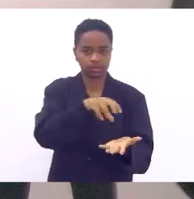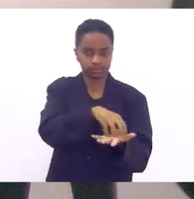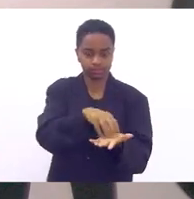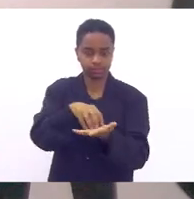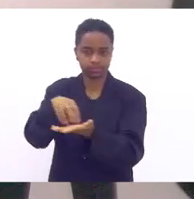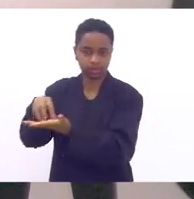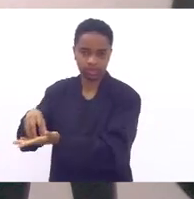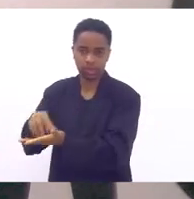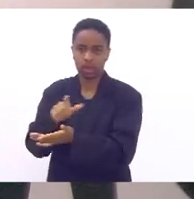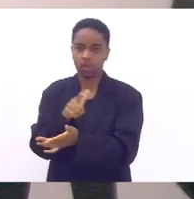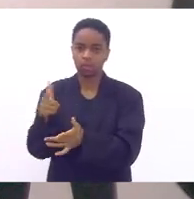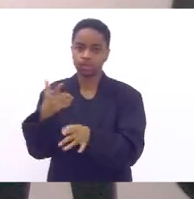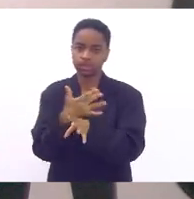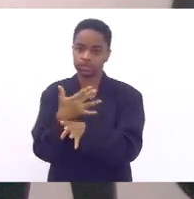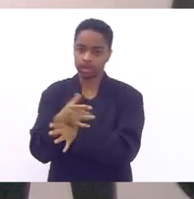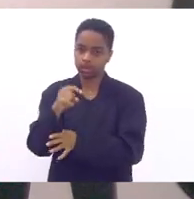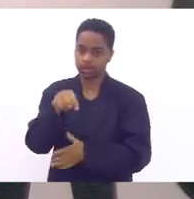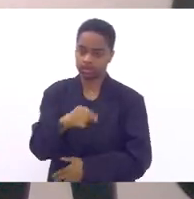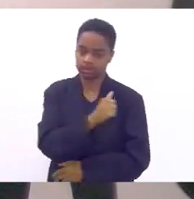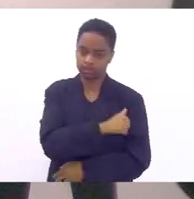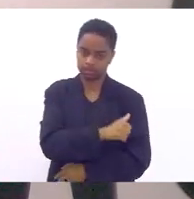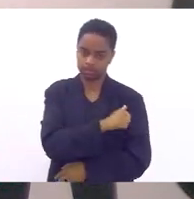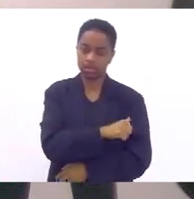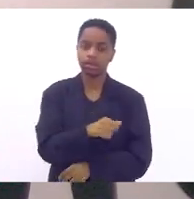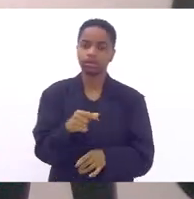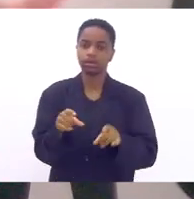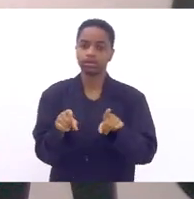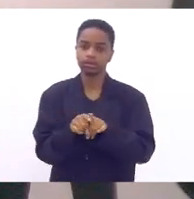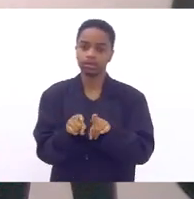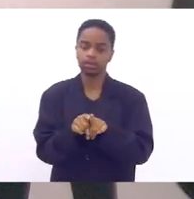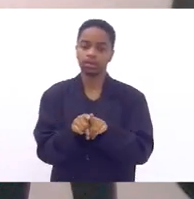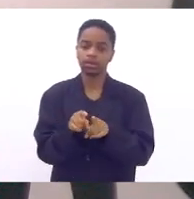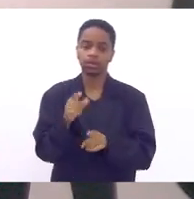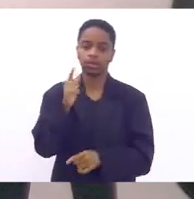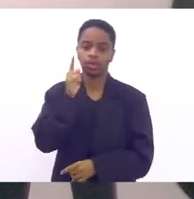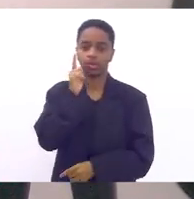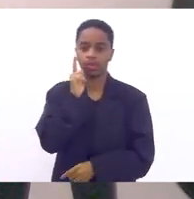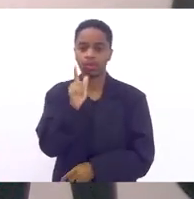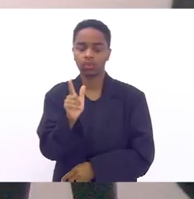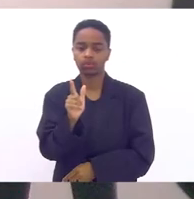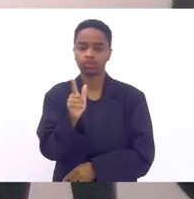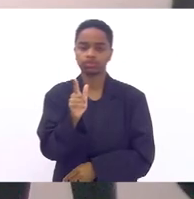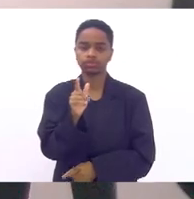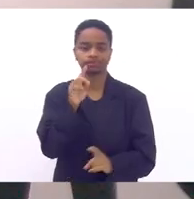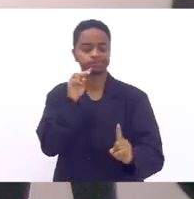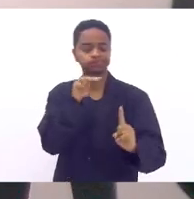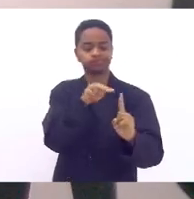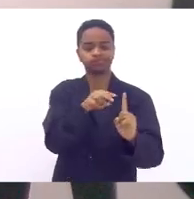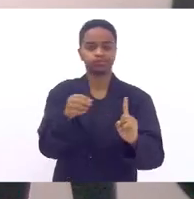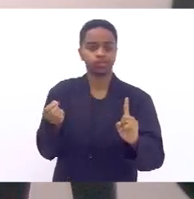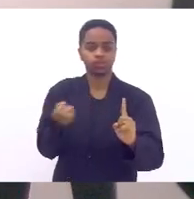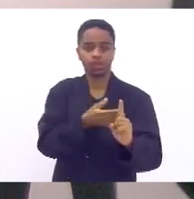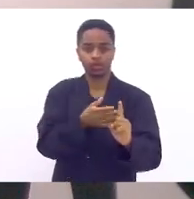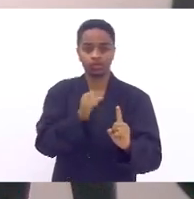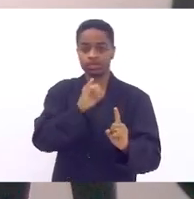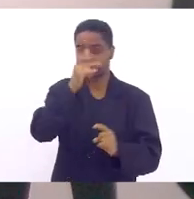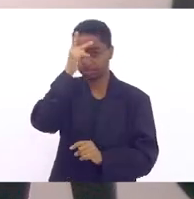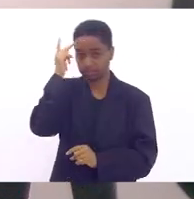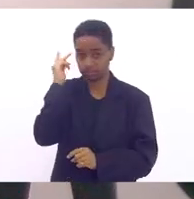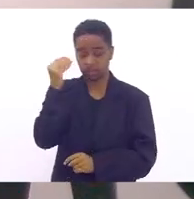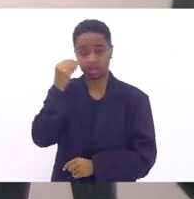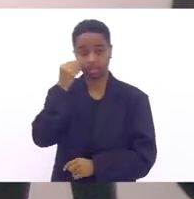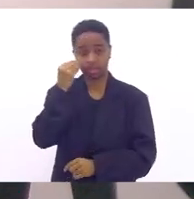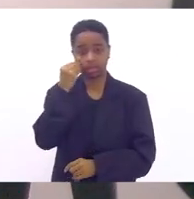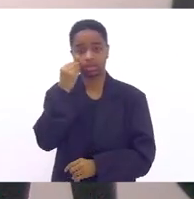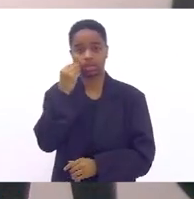diversos municípios Fluminenses eh isso também gera né Um um Um Novo Olhar para aquele que quer empreender no estado do Rio